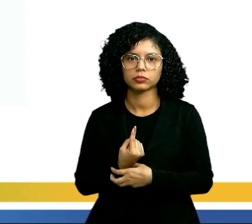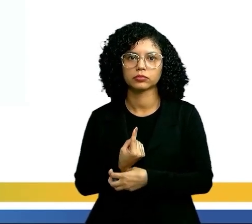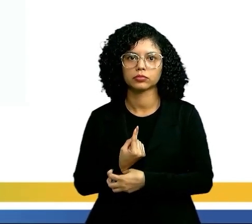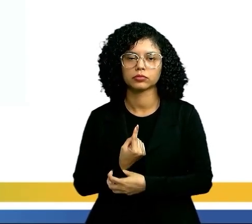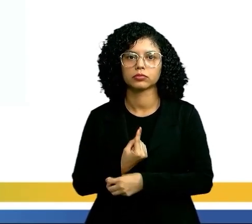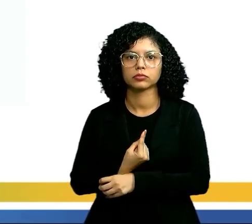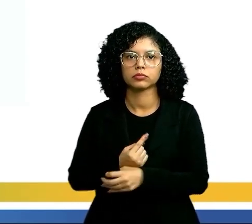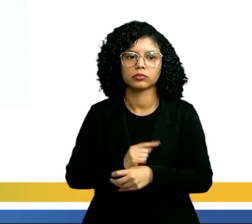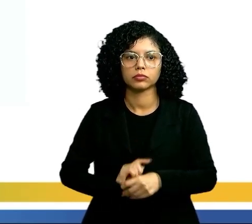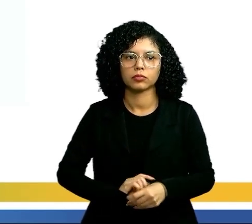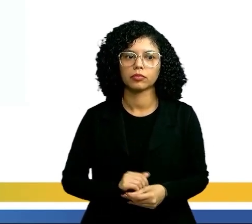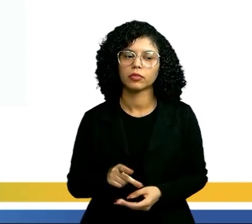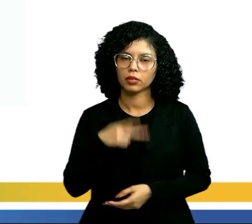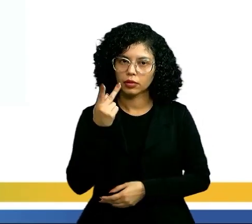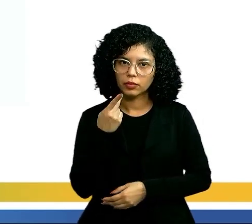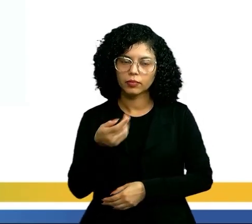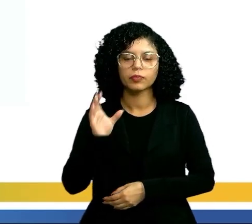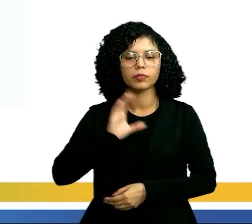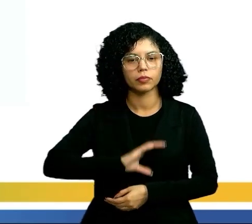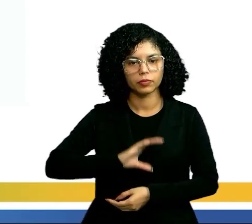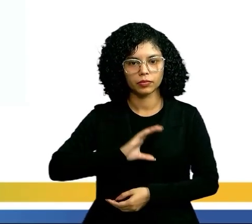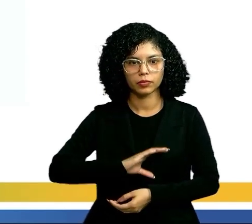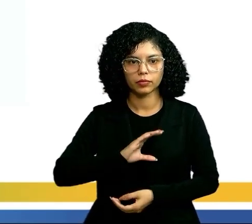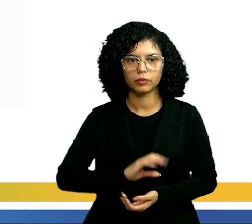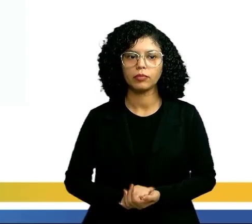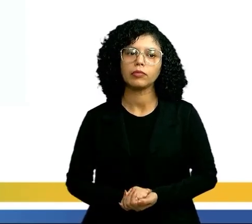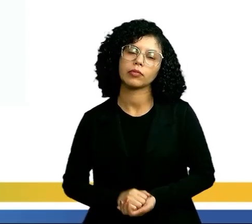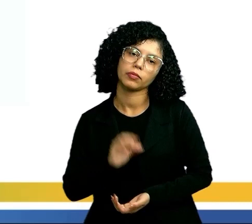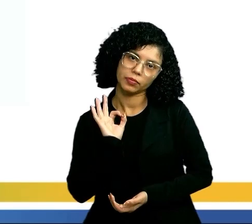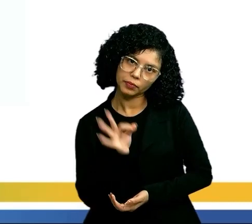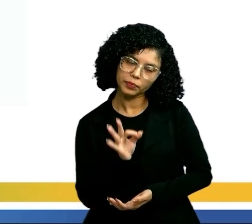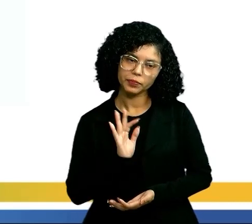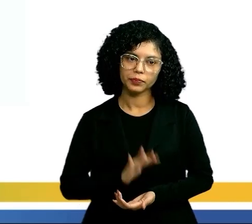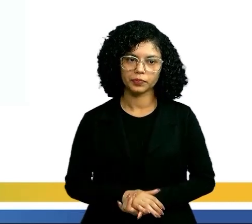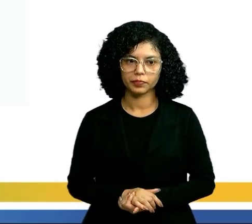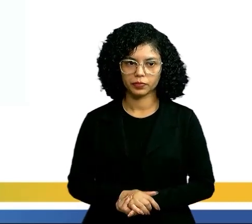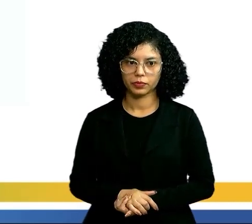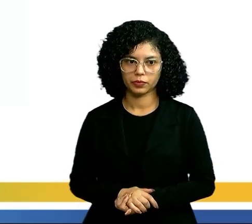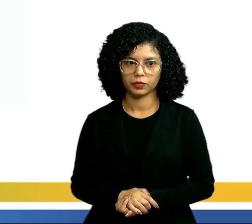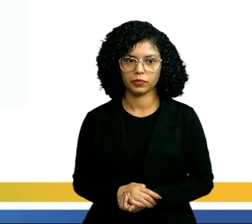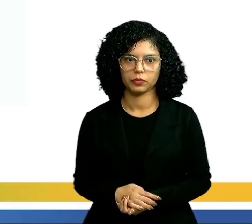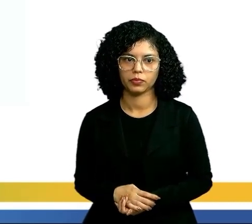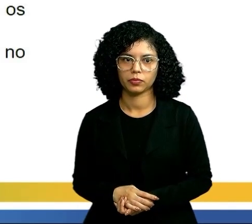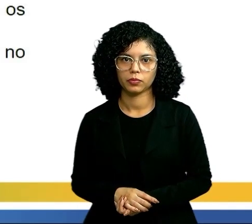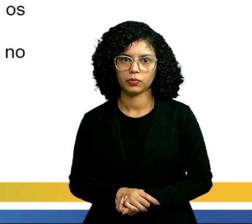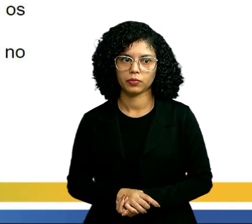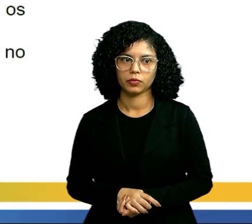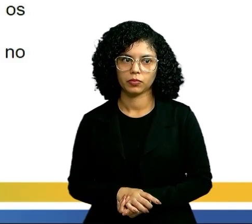países que fala-se o idioma português, certo?